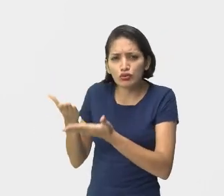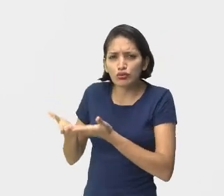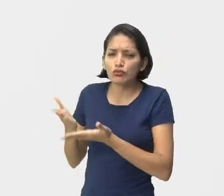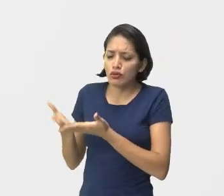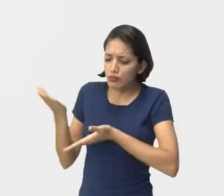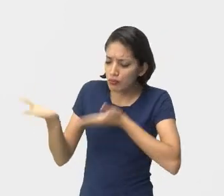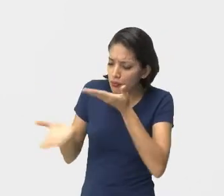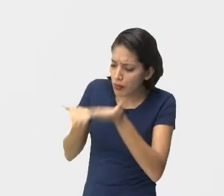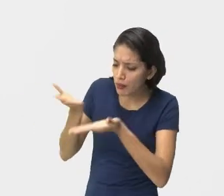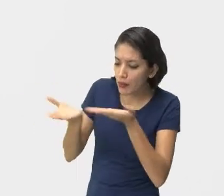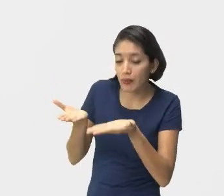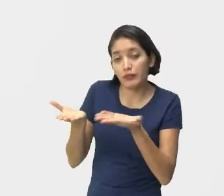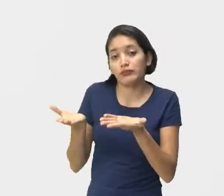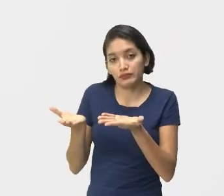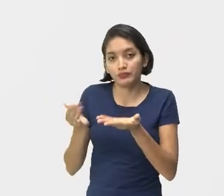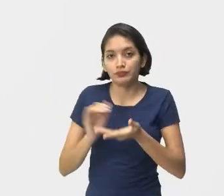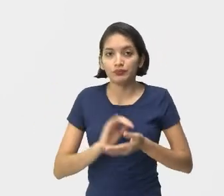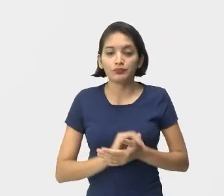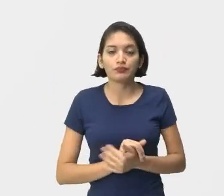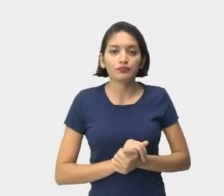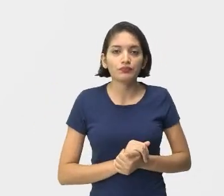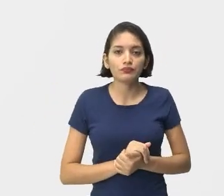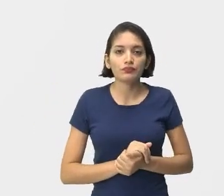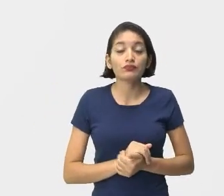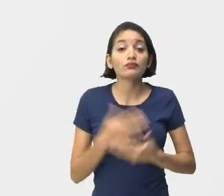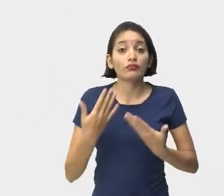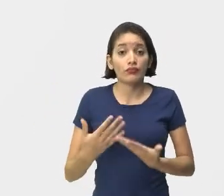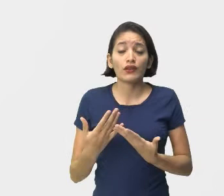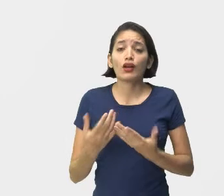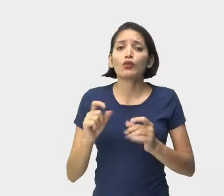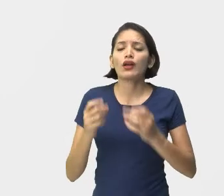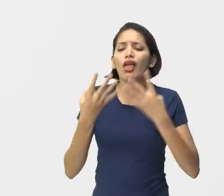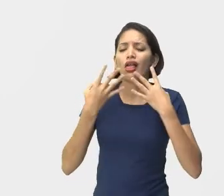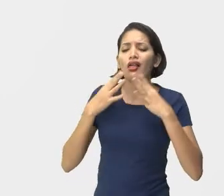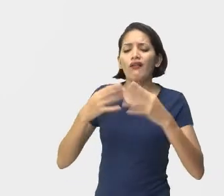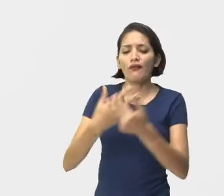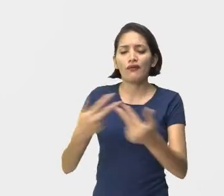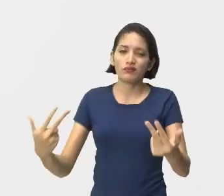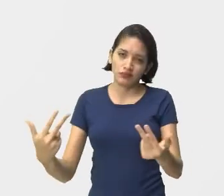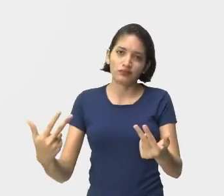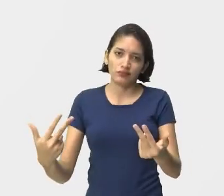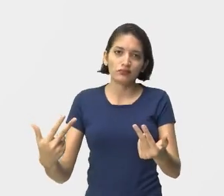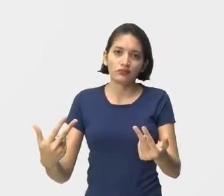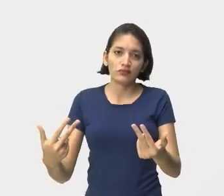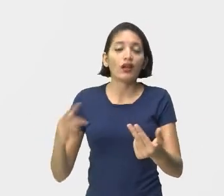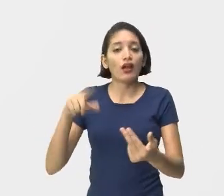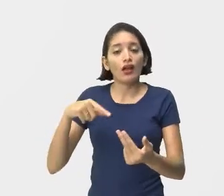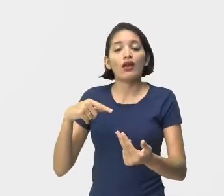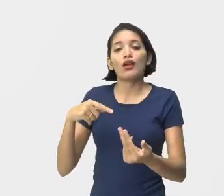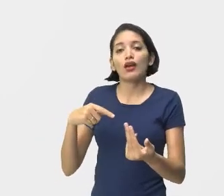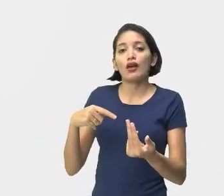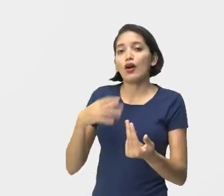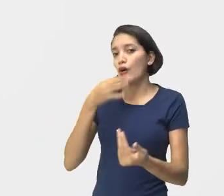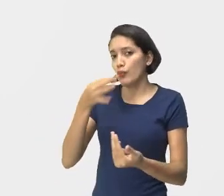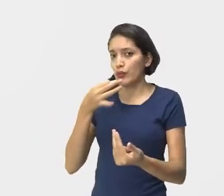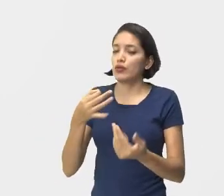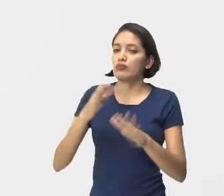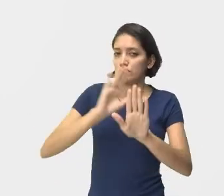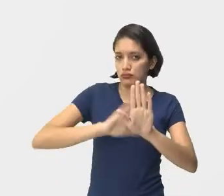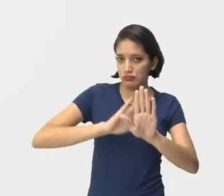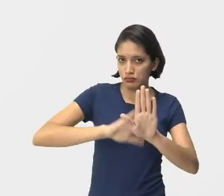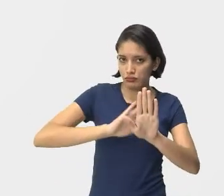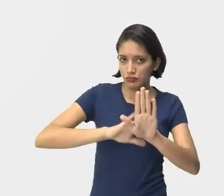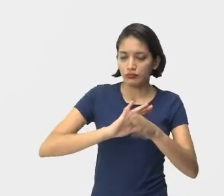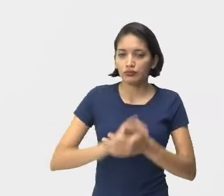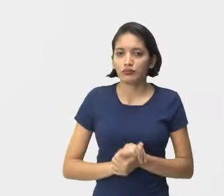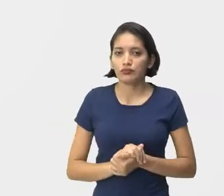tratado historicamente. Então se naturaliza as coisas. Isso é um discurso ideológico, né?